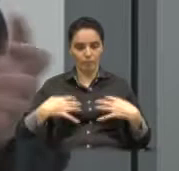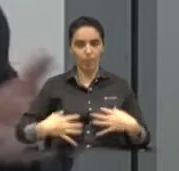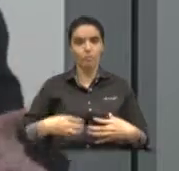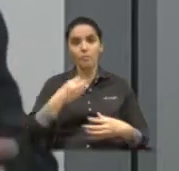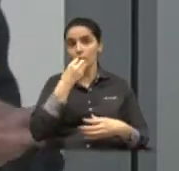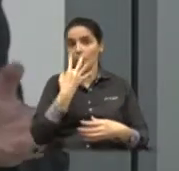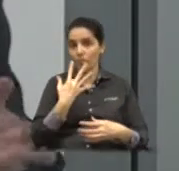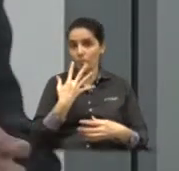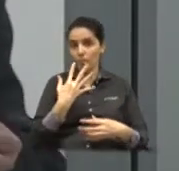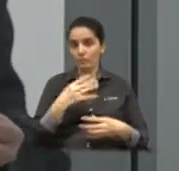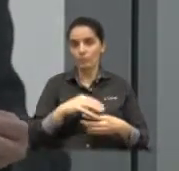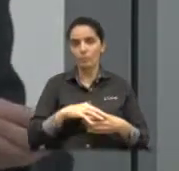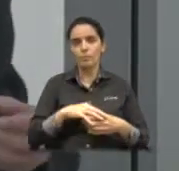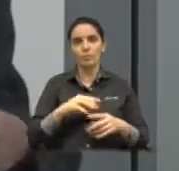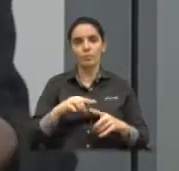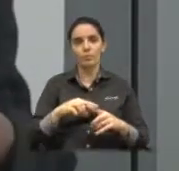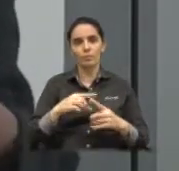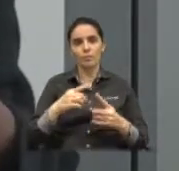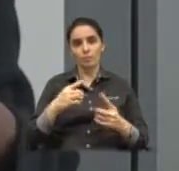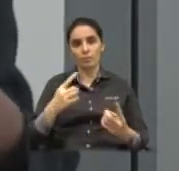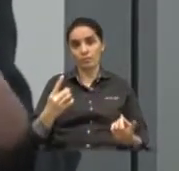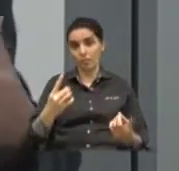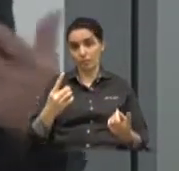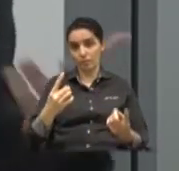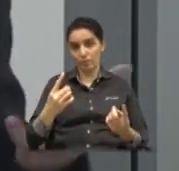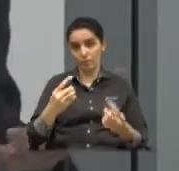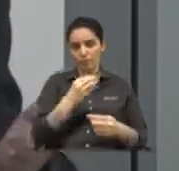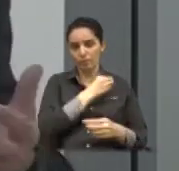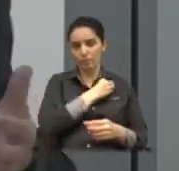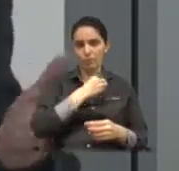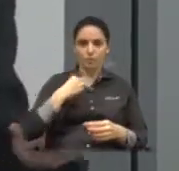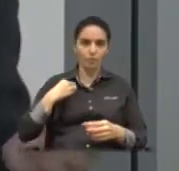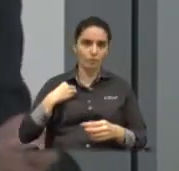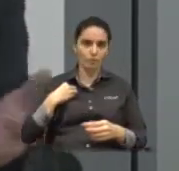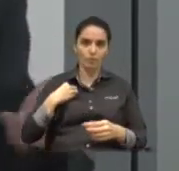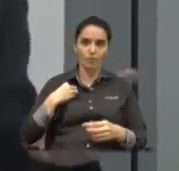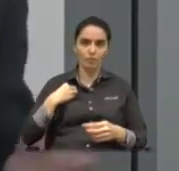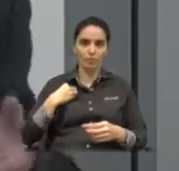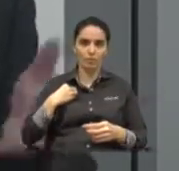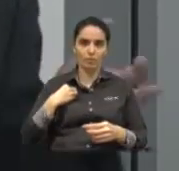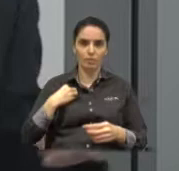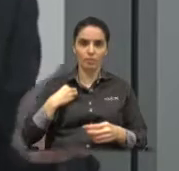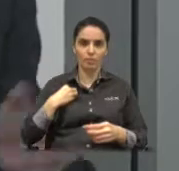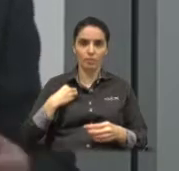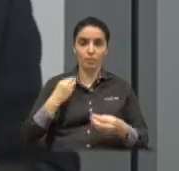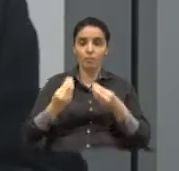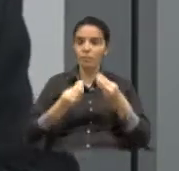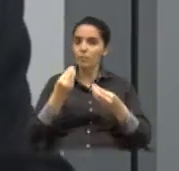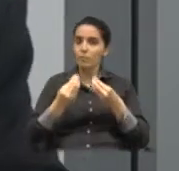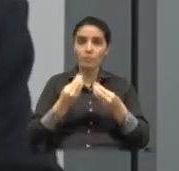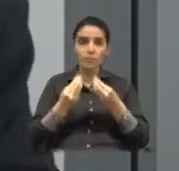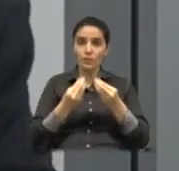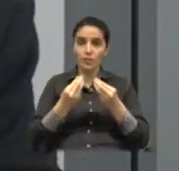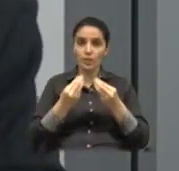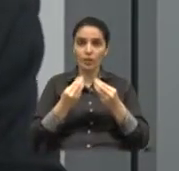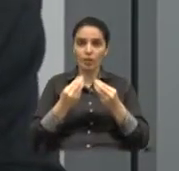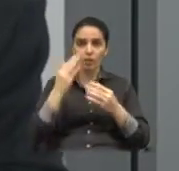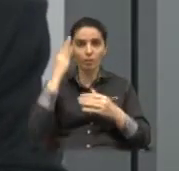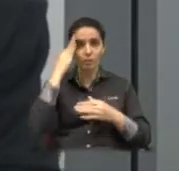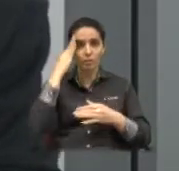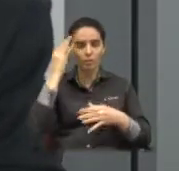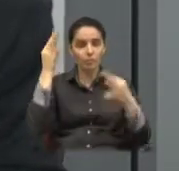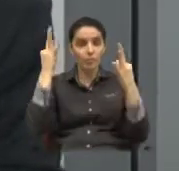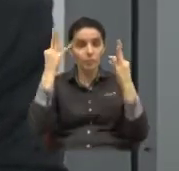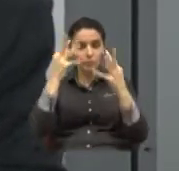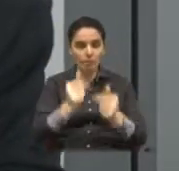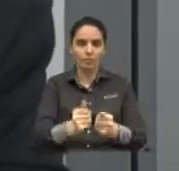que às vezes esse check-up não tem assim uma segurança de assertividade de 100%, onde você alega,